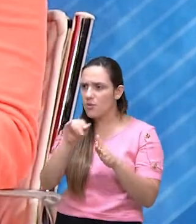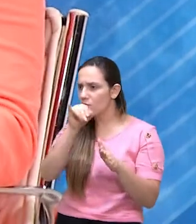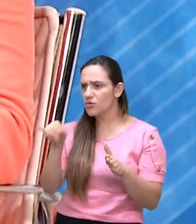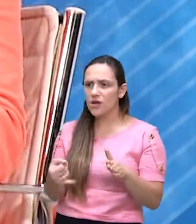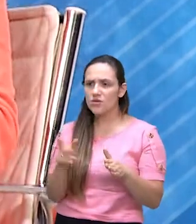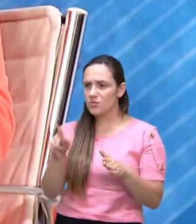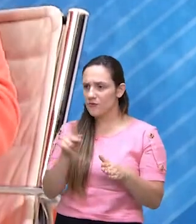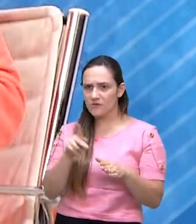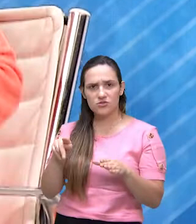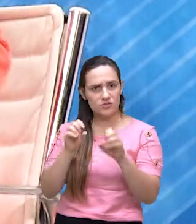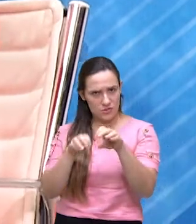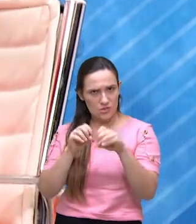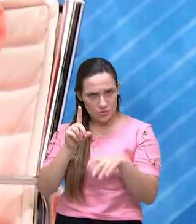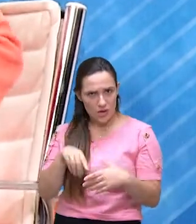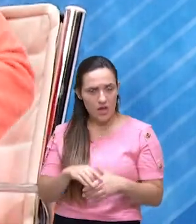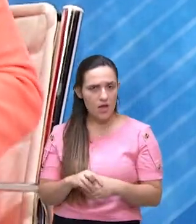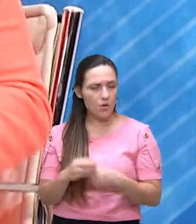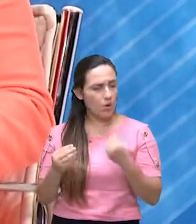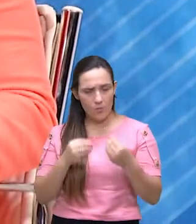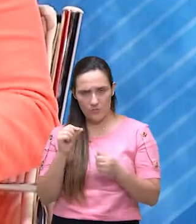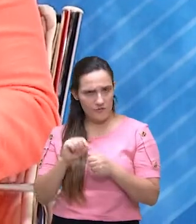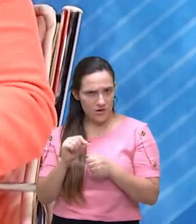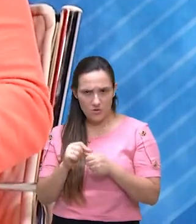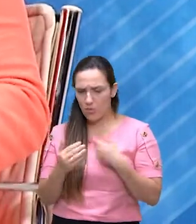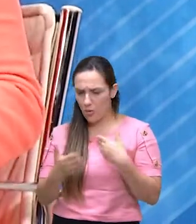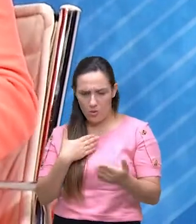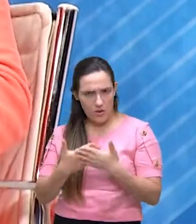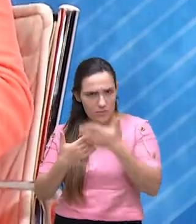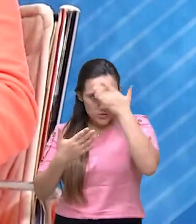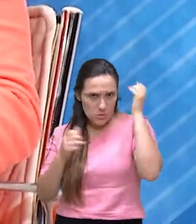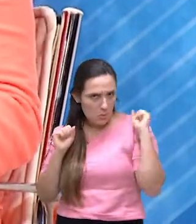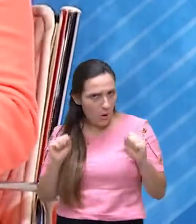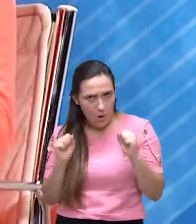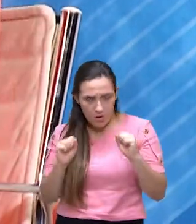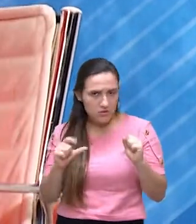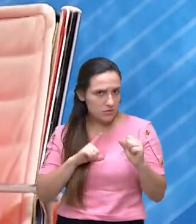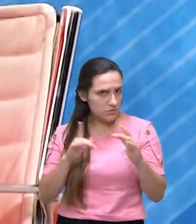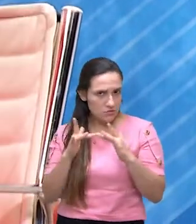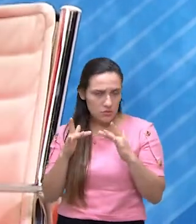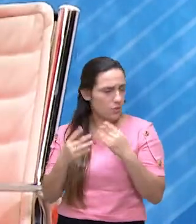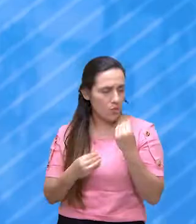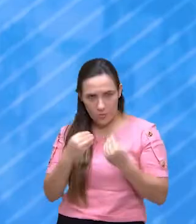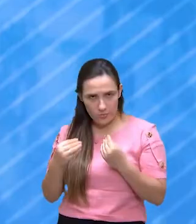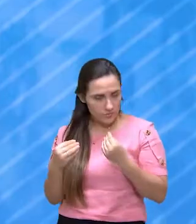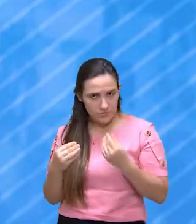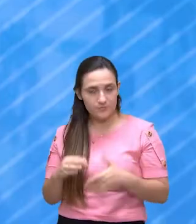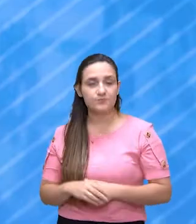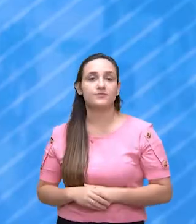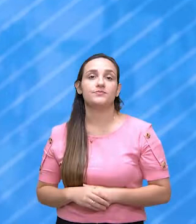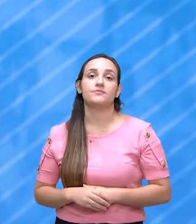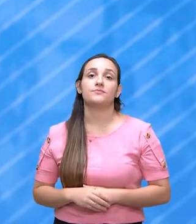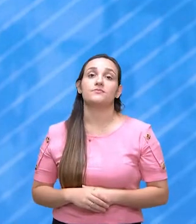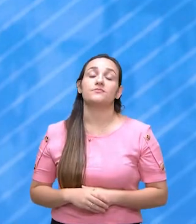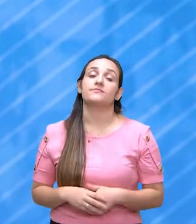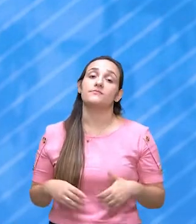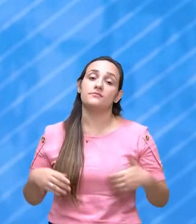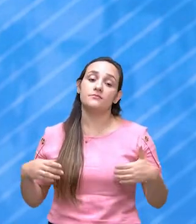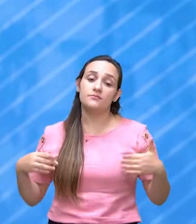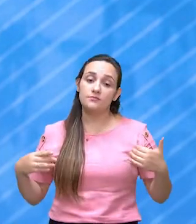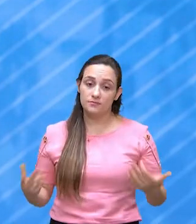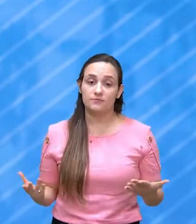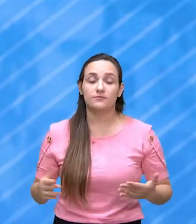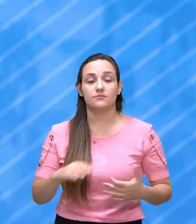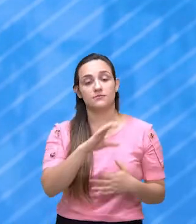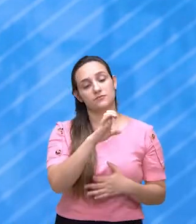né como é que funciona esse esse procedimento todo mundo pode ter acesso como que esse caminho olha só a